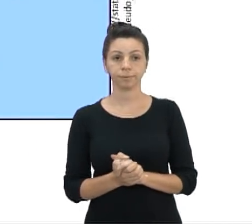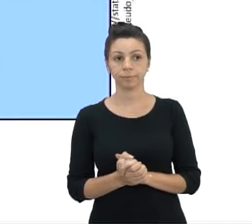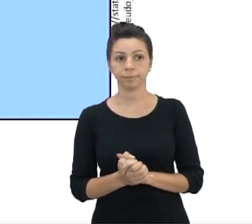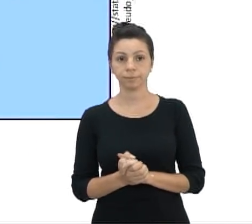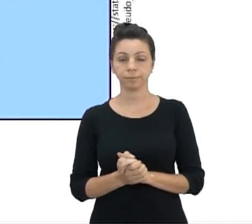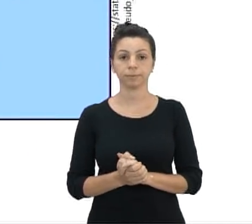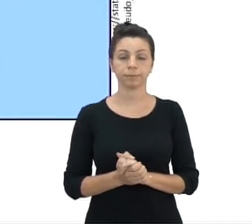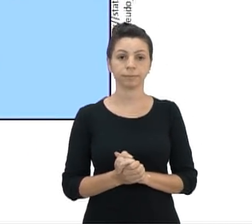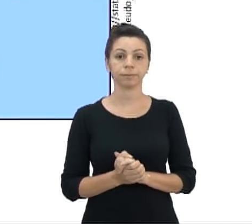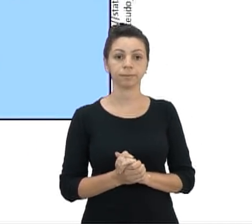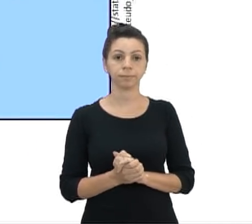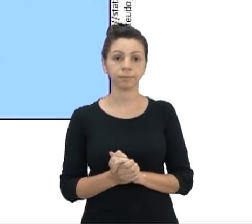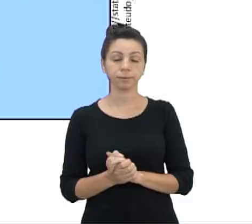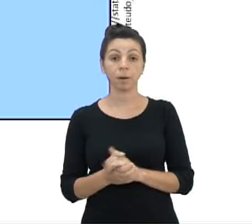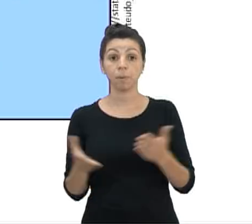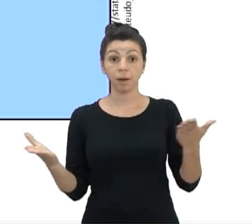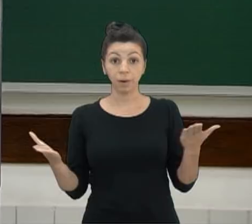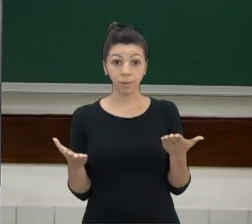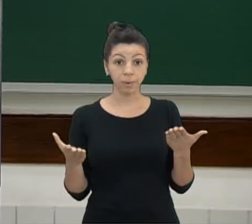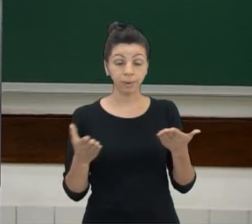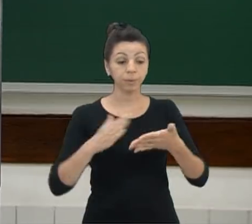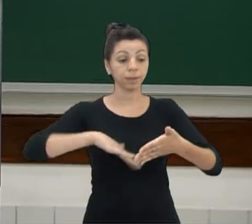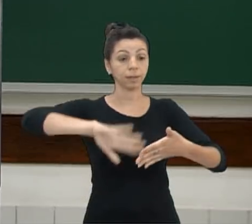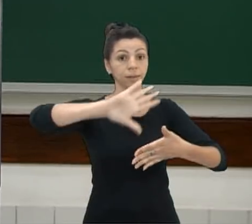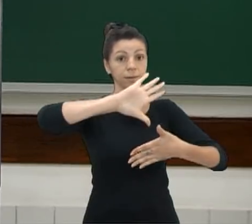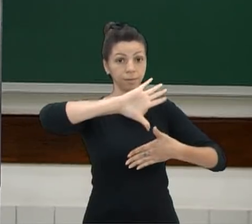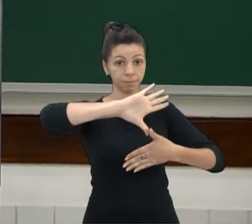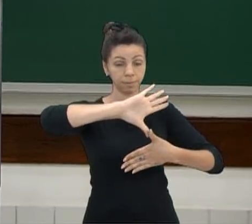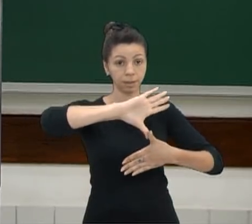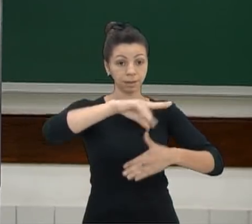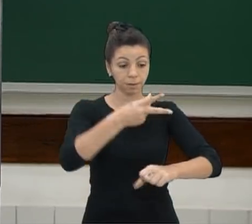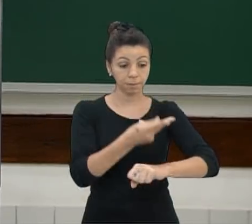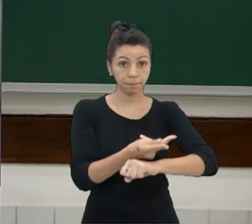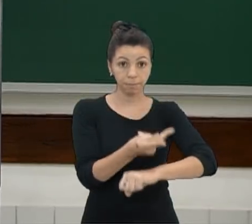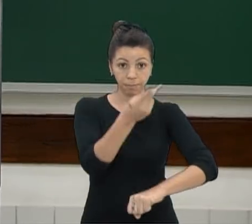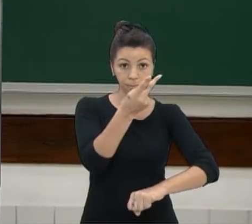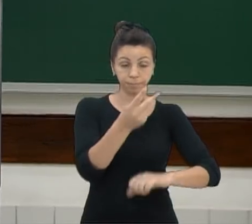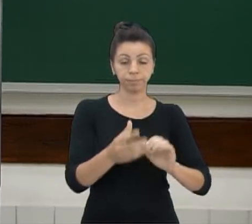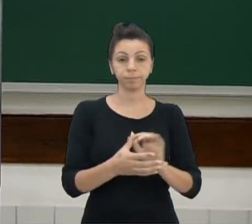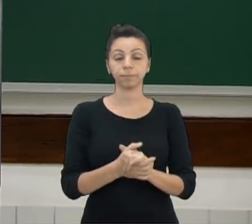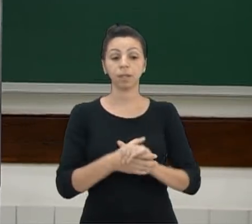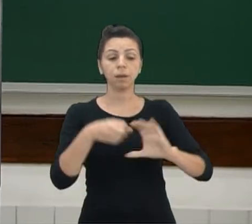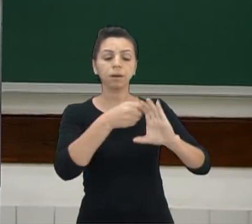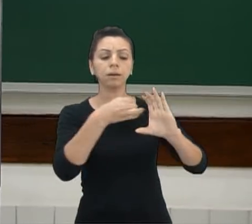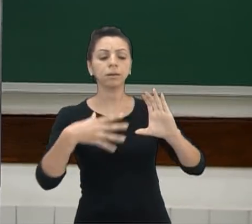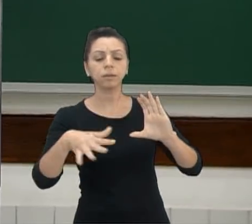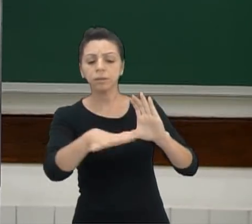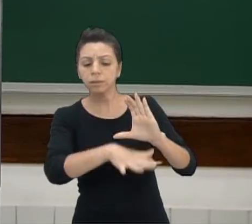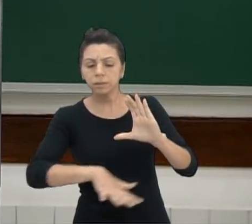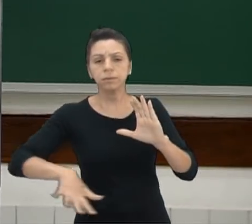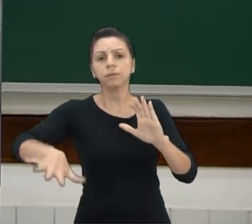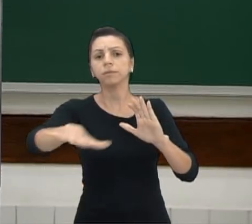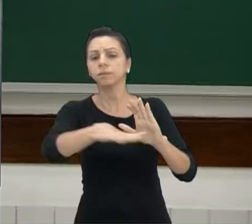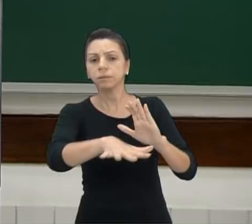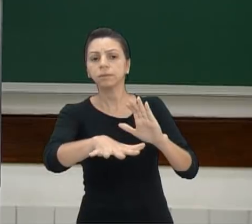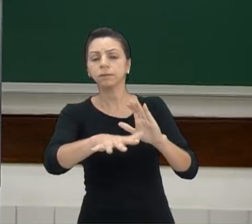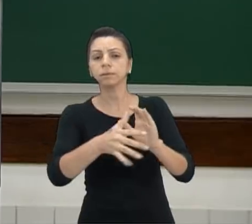falar agora sobre a América Latina. Nós vamos conhecer um pouco mais das características dessa